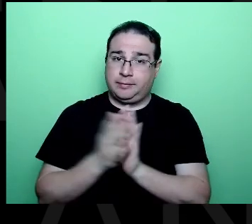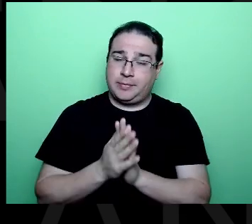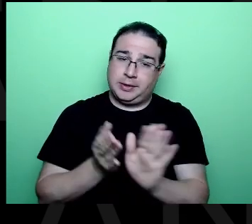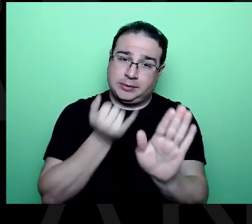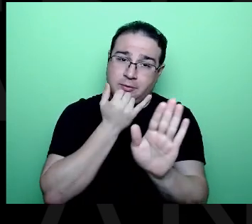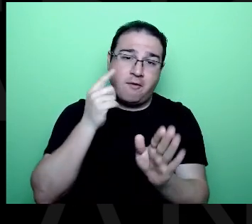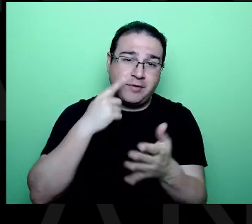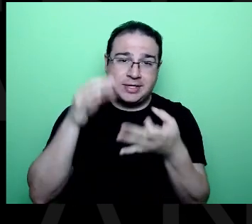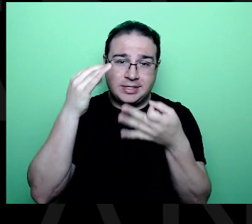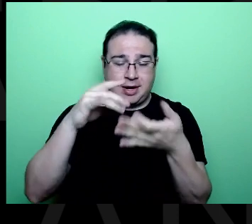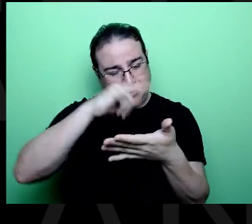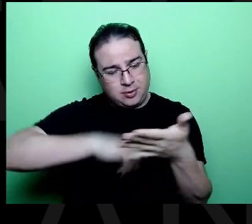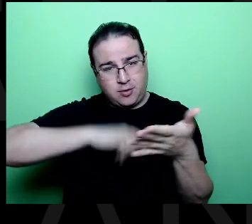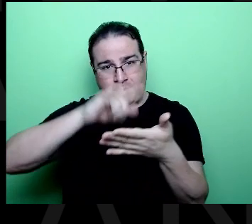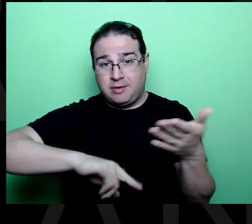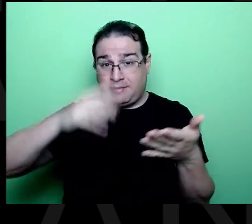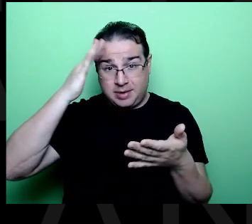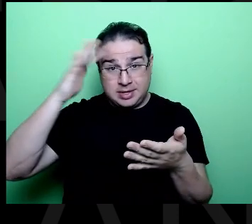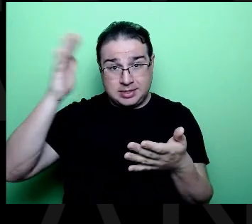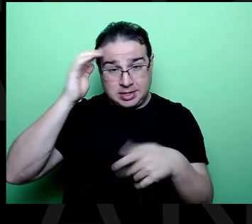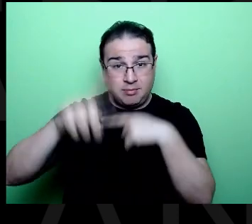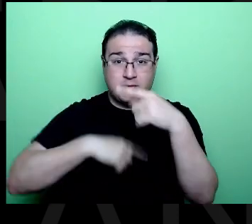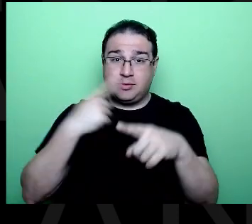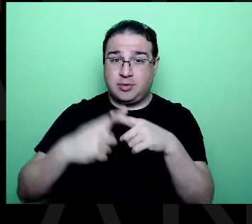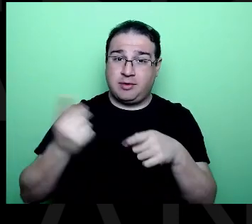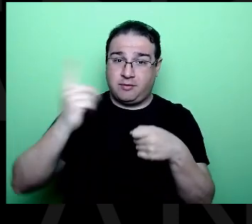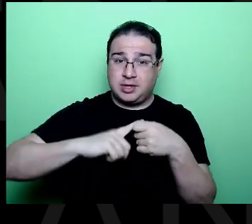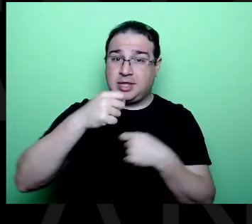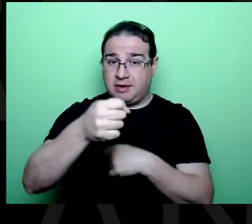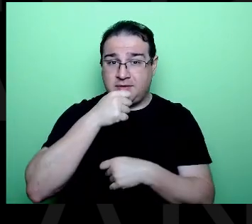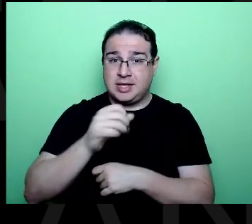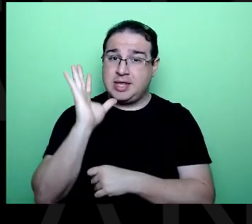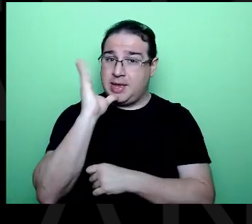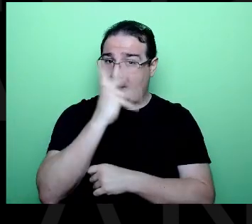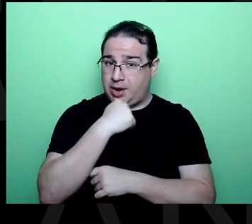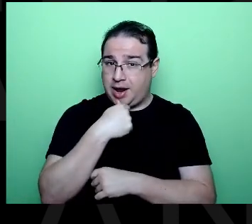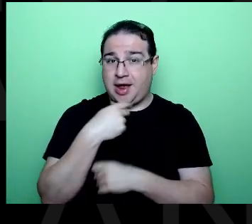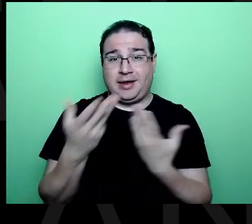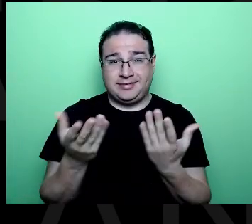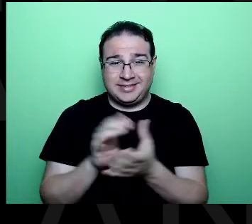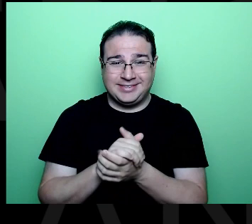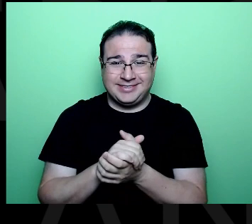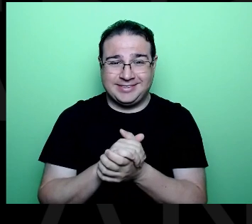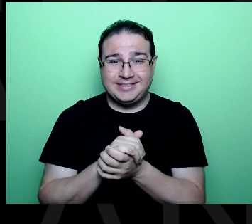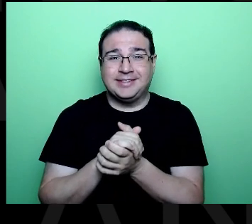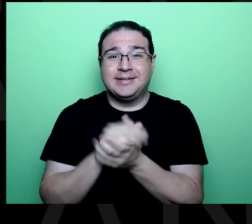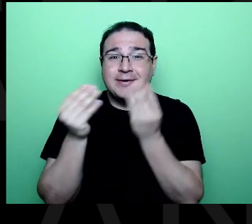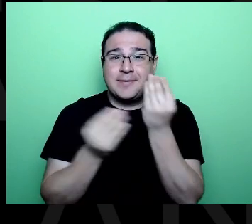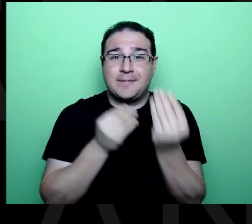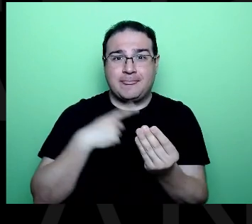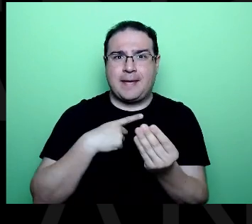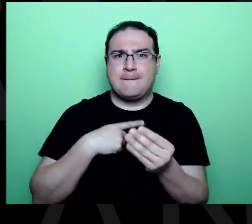foi assim, eu falei assim, ah, dona Maria Tereza, vamos checar. Eu queria que a senhora ficasse pensando da outra vez, porque as entrevistas demoravam muito, porque